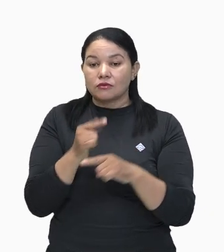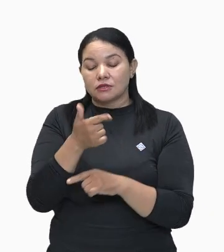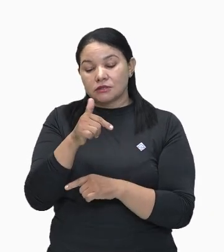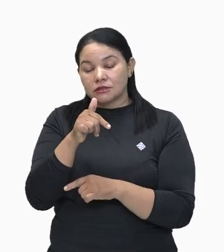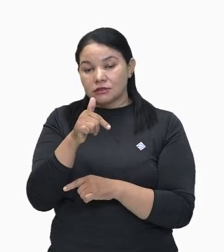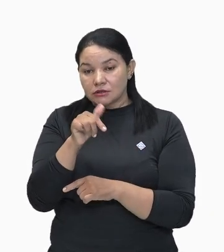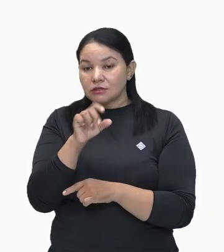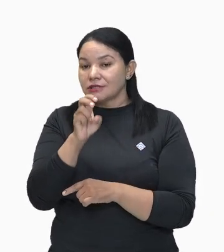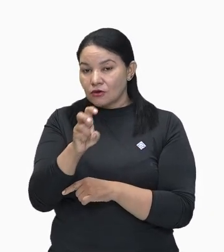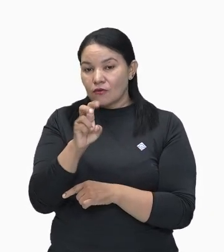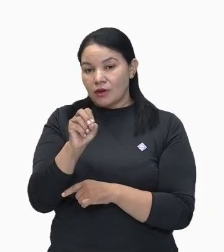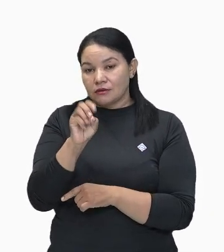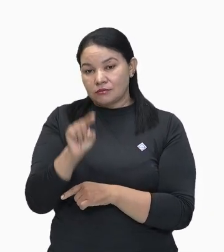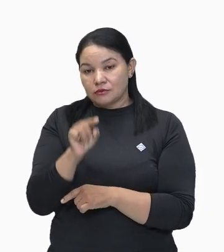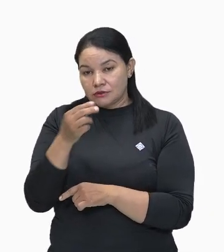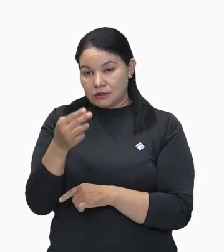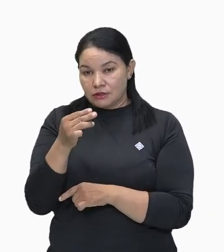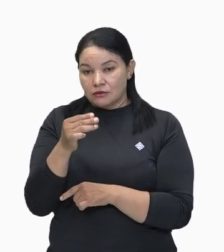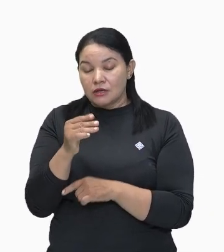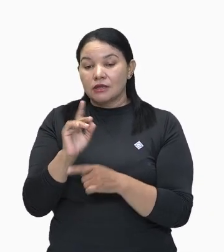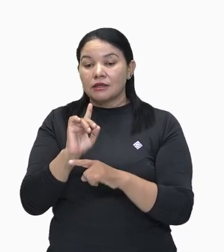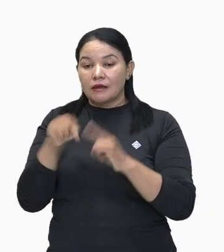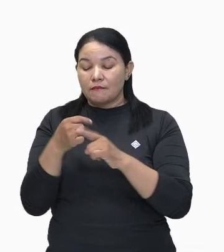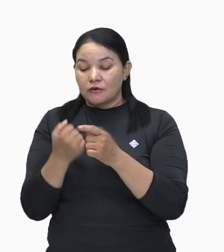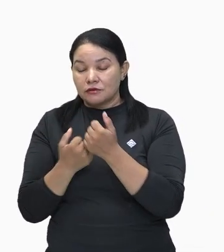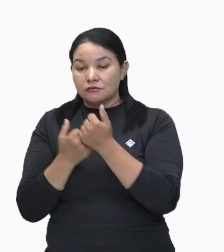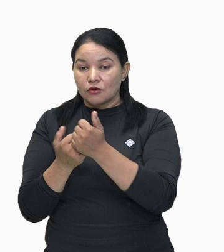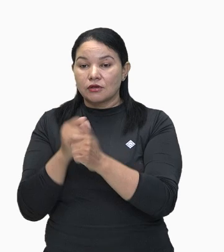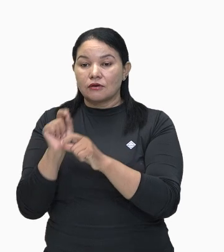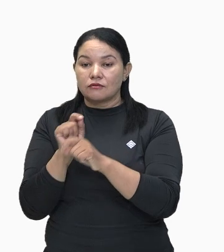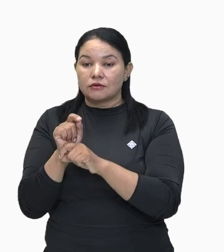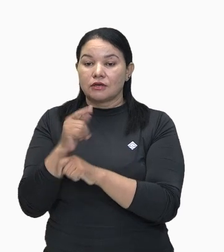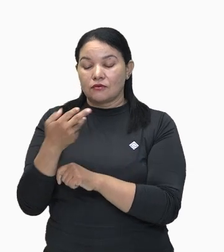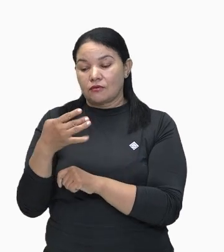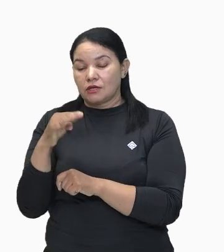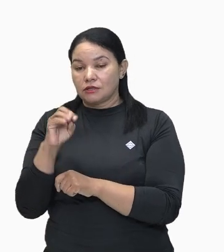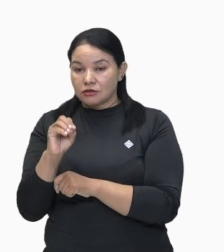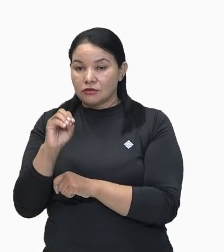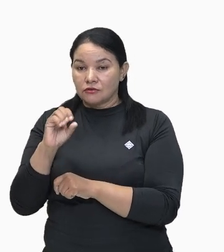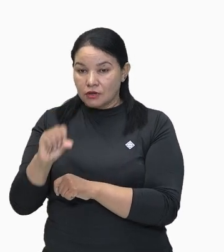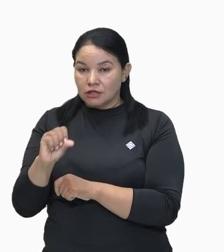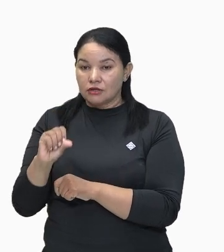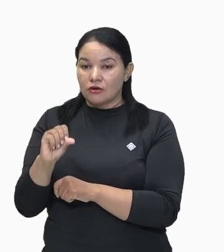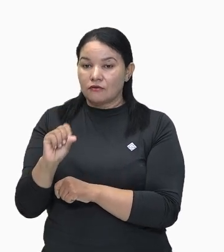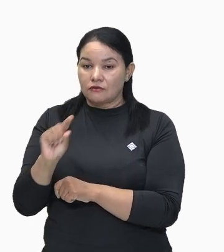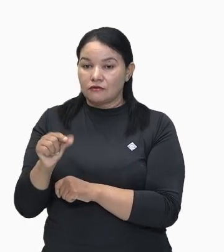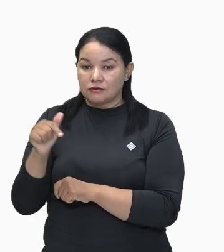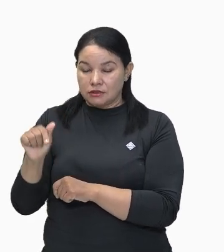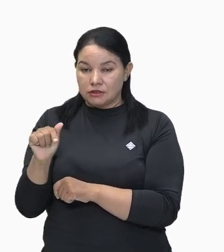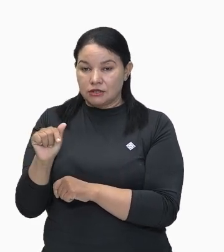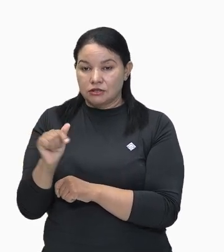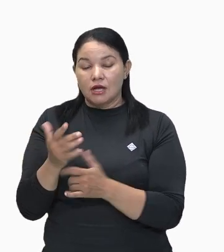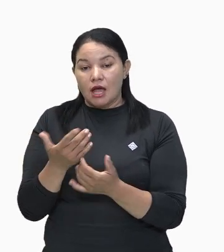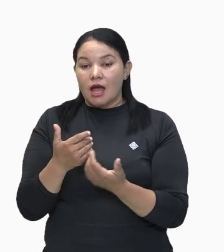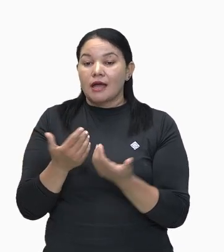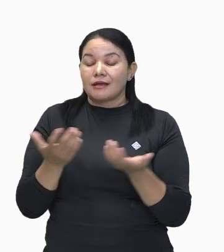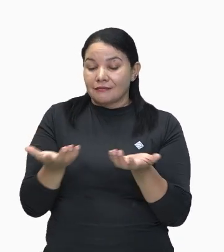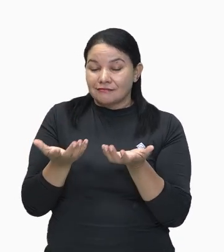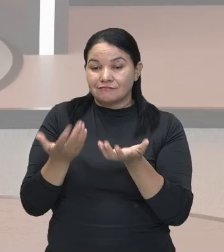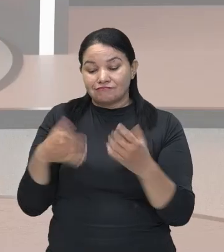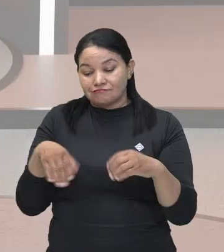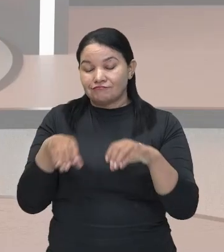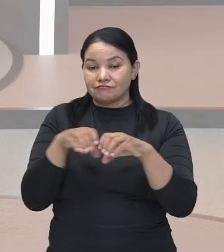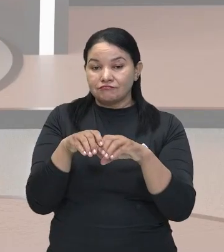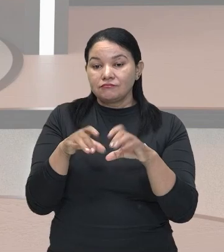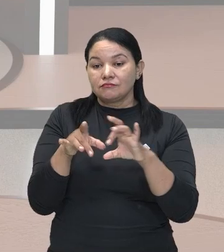é a maioria que resolveu não separar o seu território. E a gente vai começar agora saindo